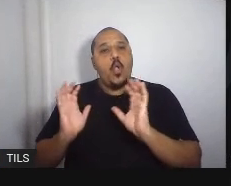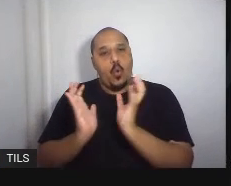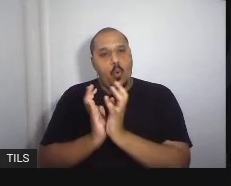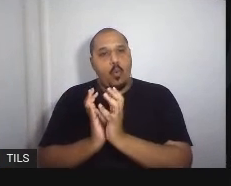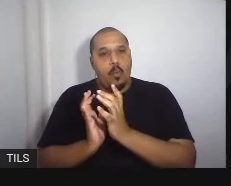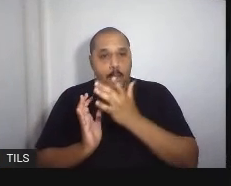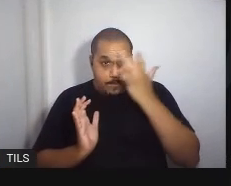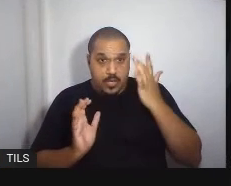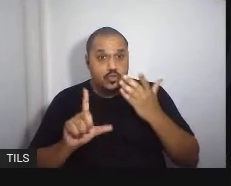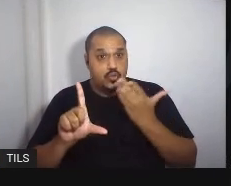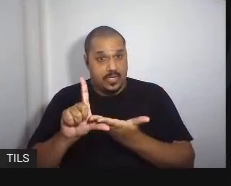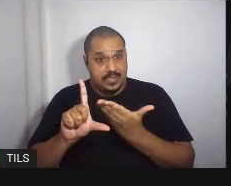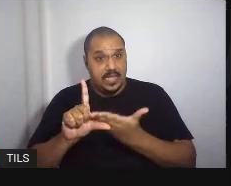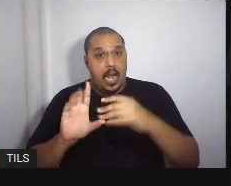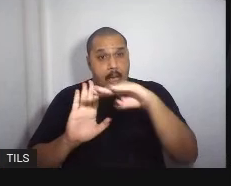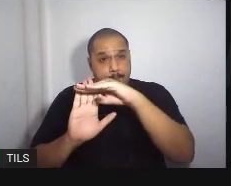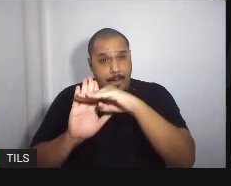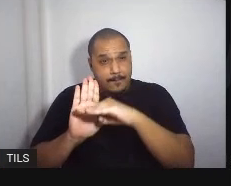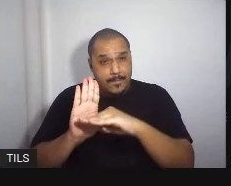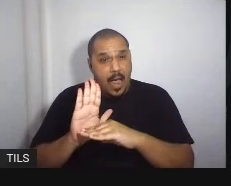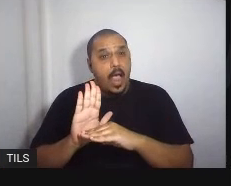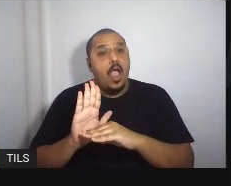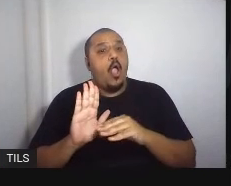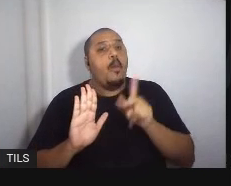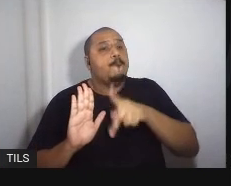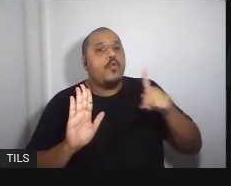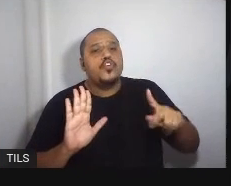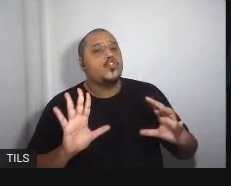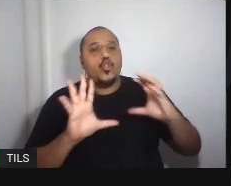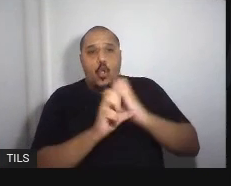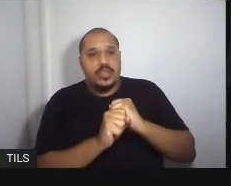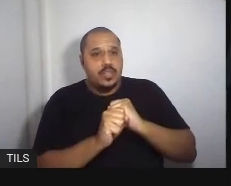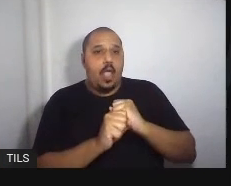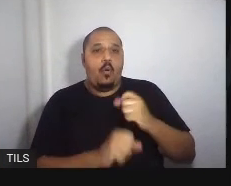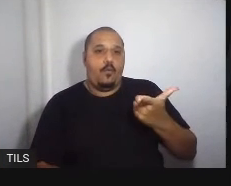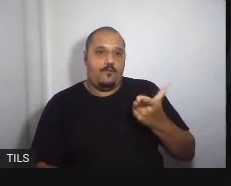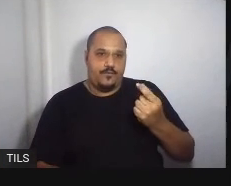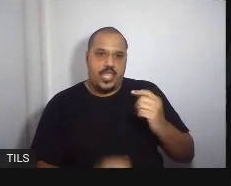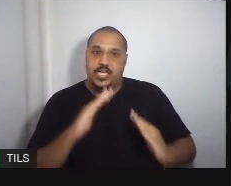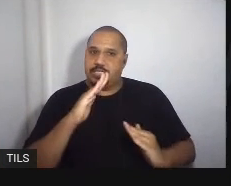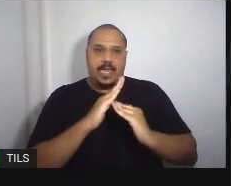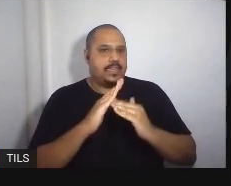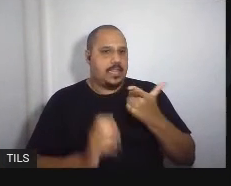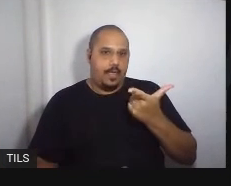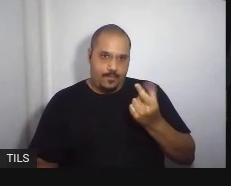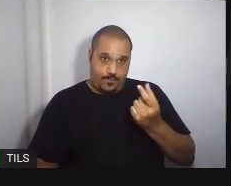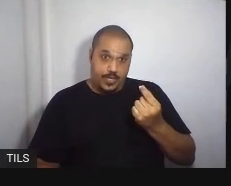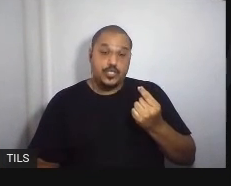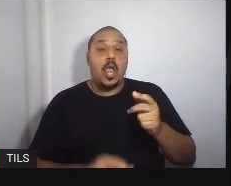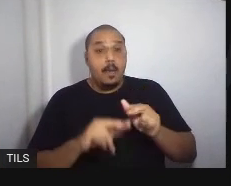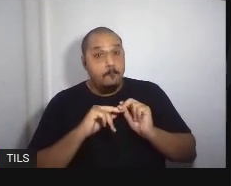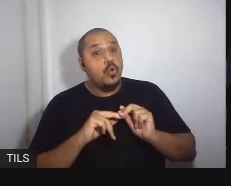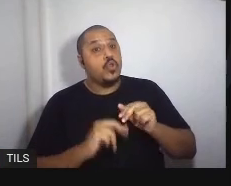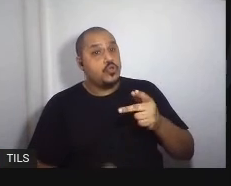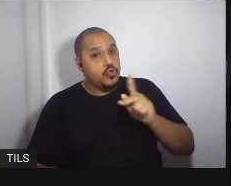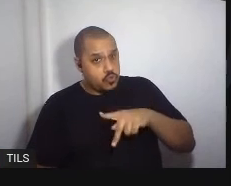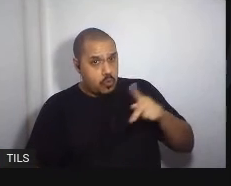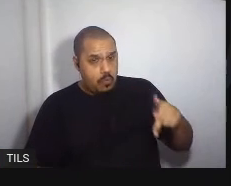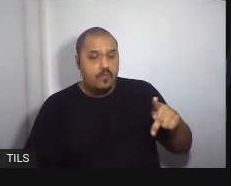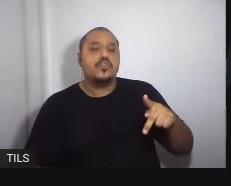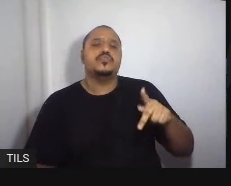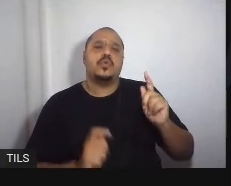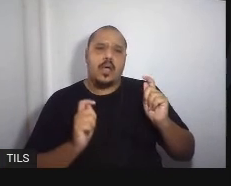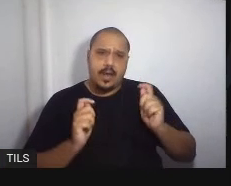gente tenha até 20 professores por sala. E os professores, eles têm acesso a editar aqueles materiais que